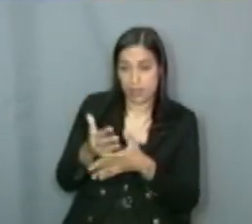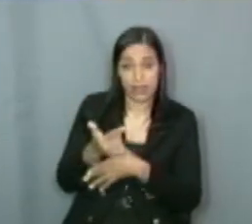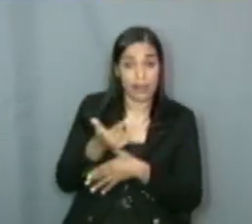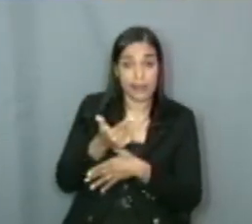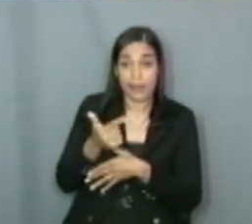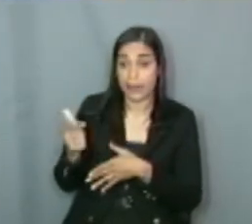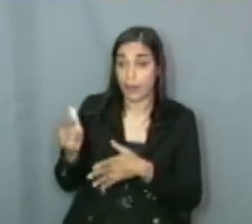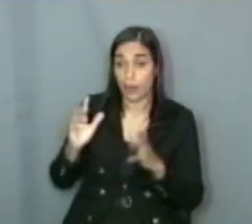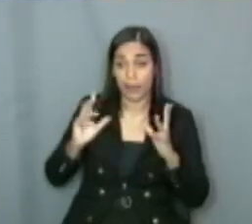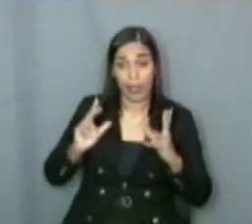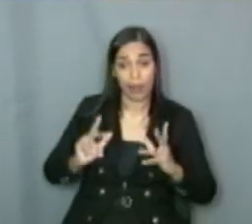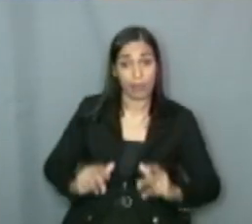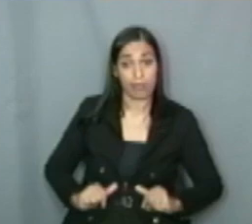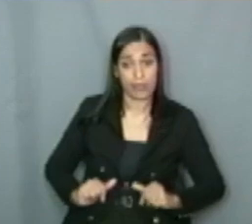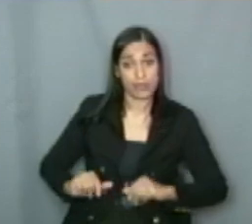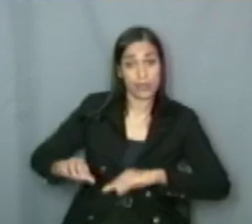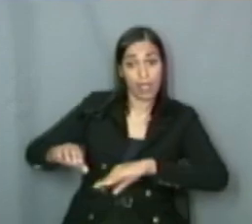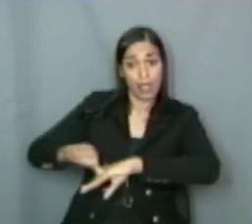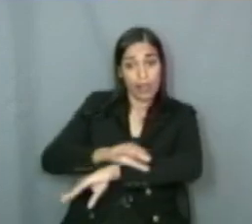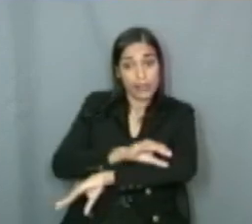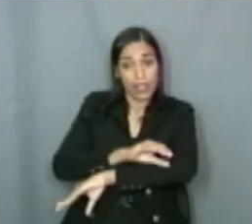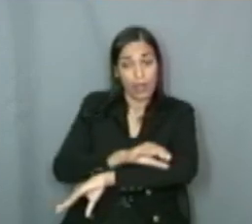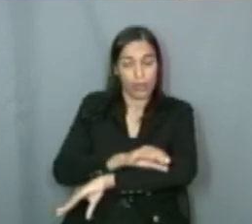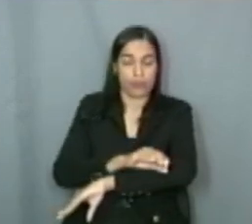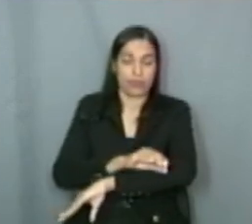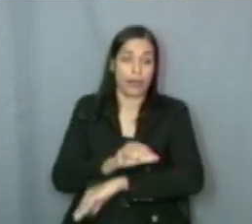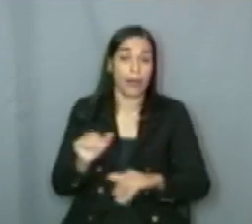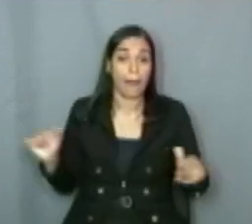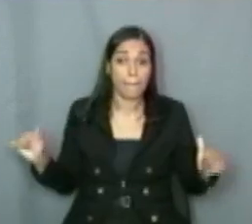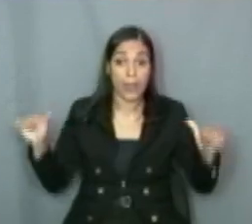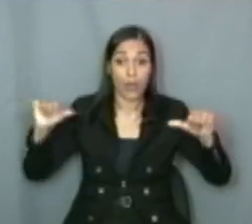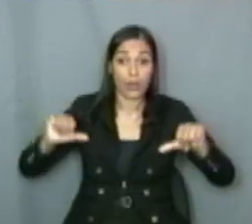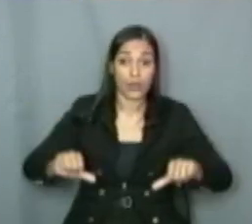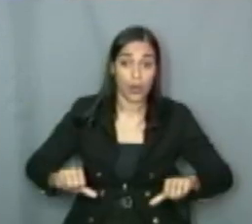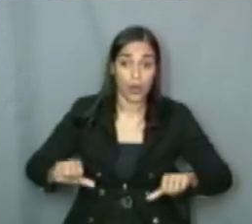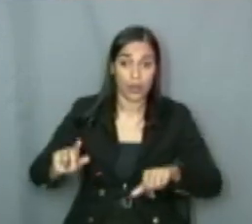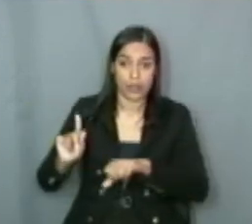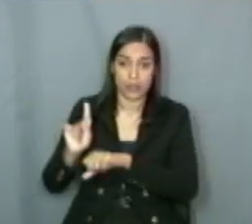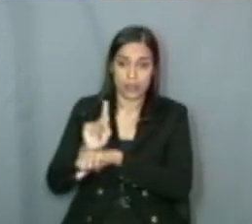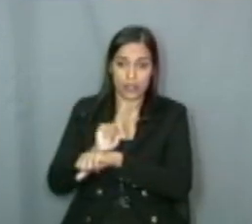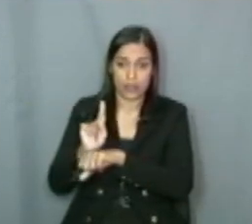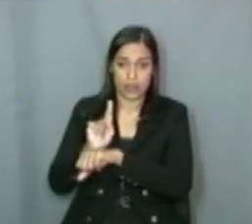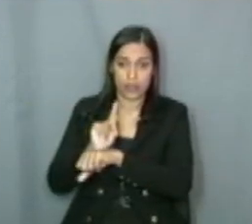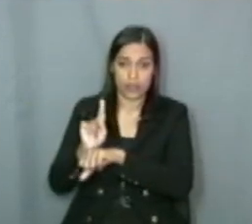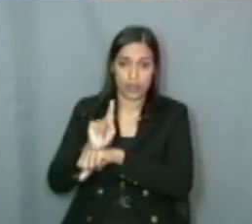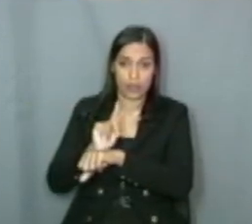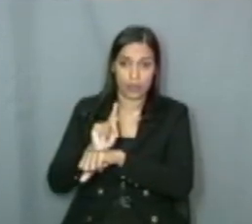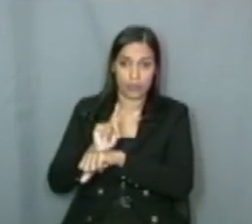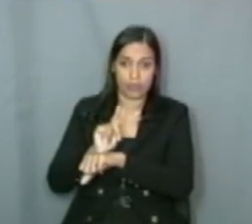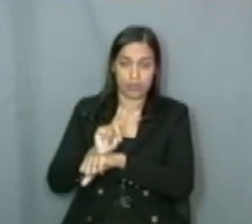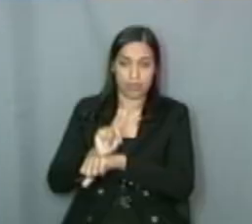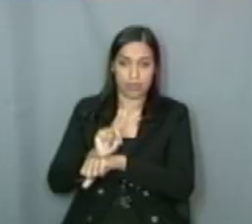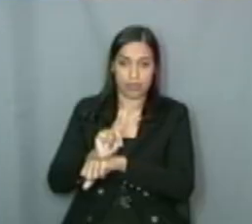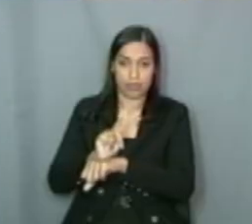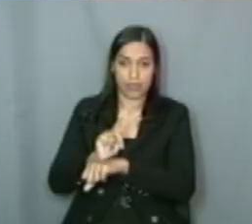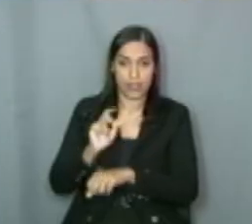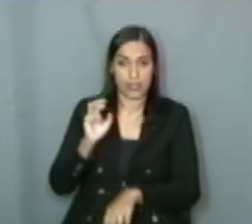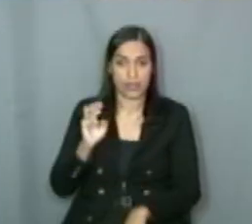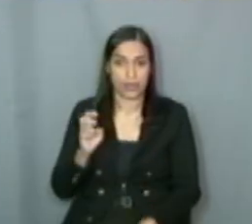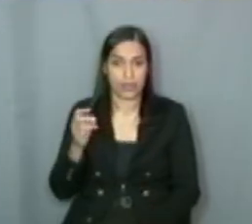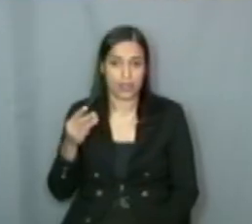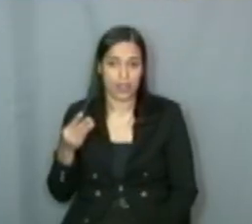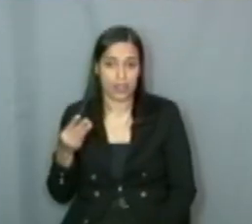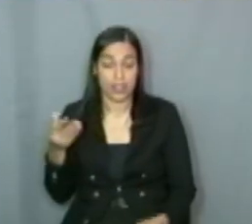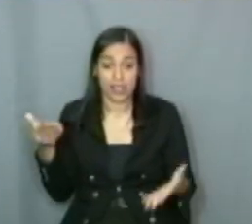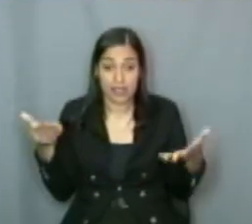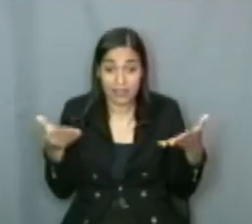básico. Piorou na gestão dele. Era 50 e pouco. 53, 54.